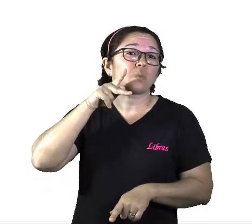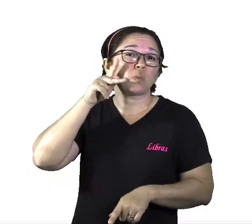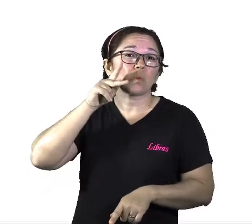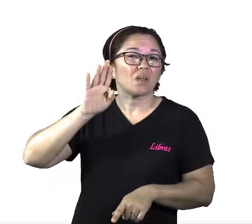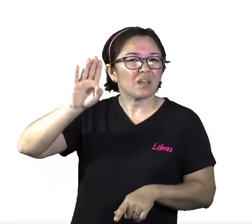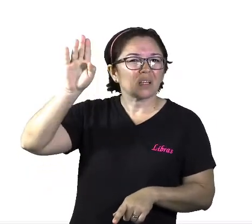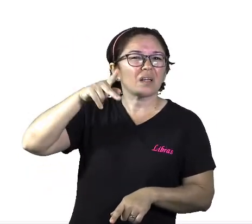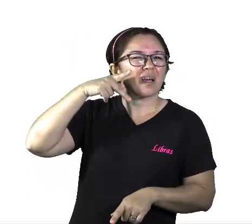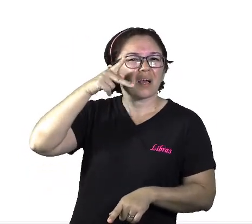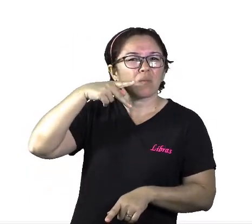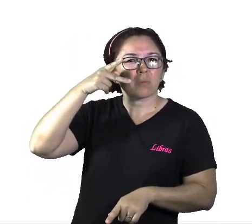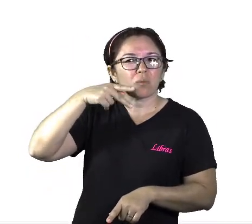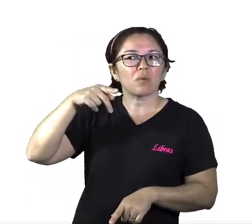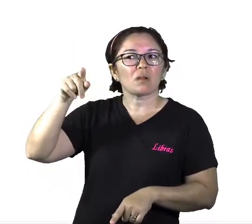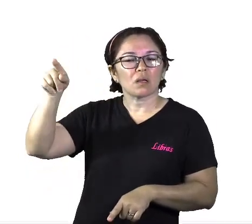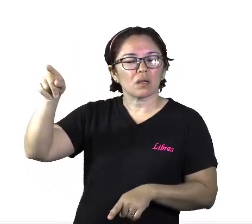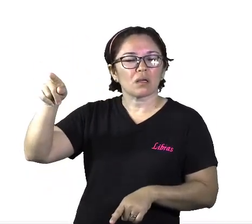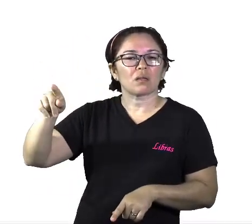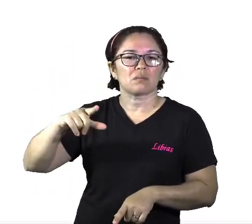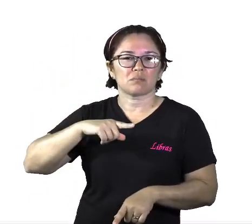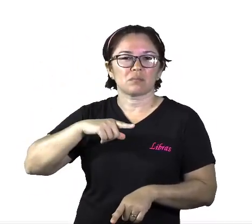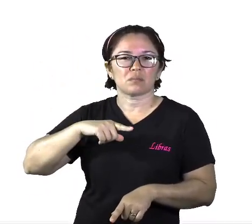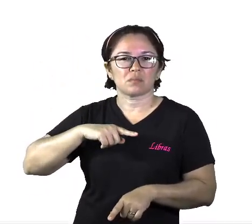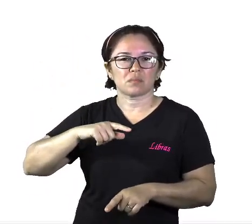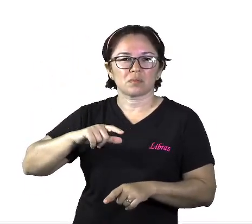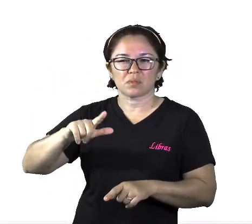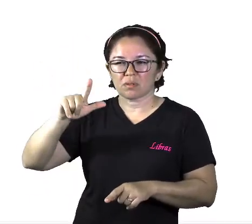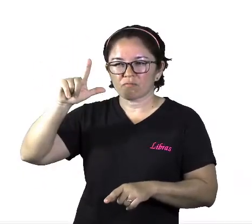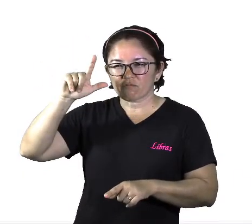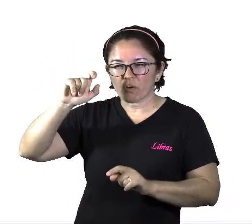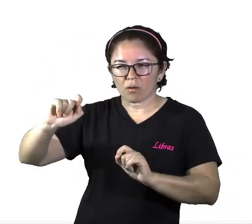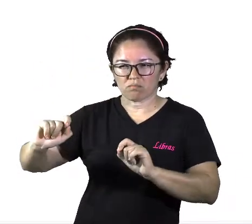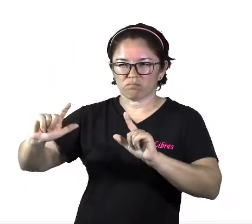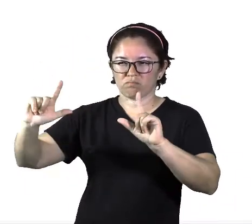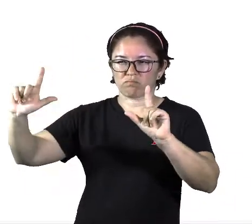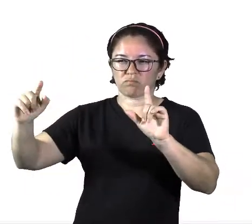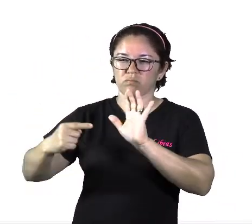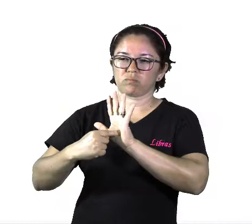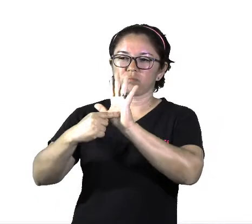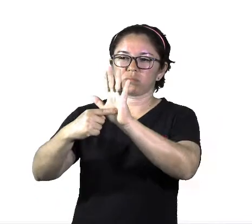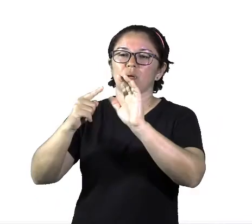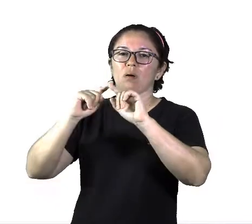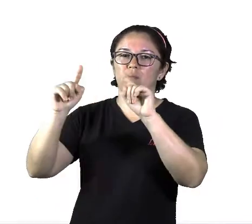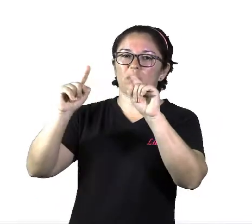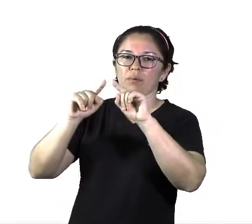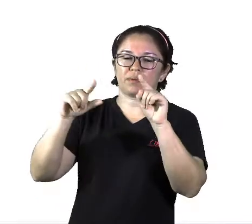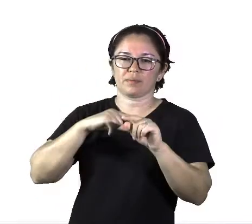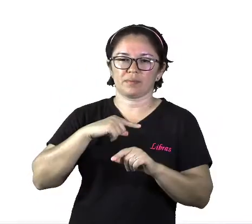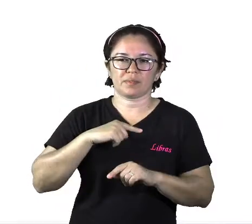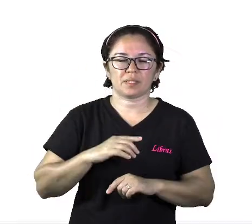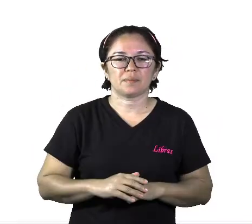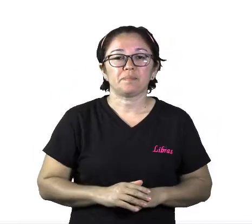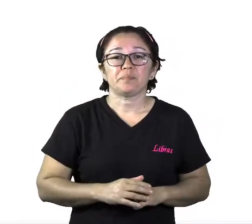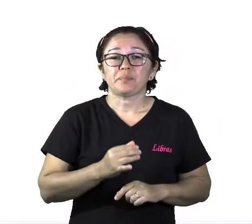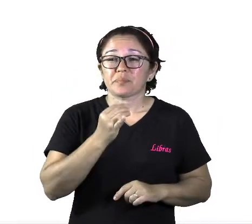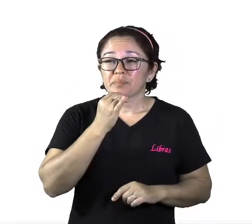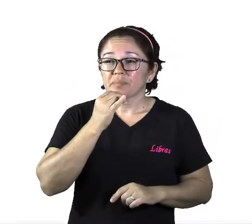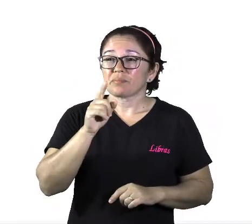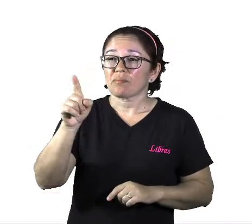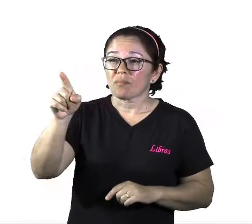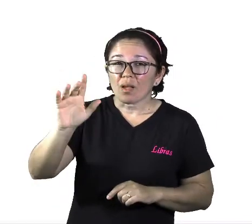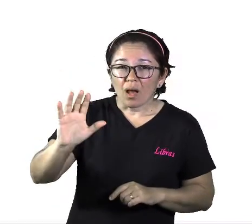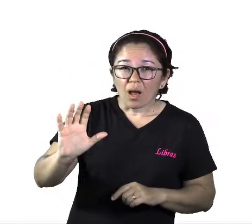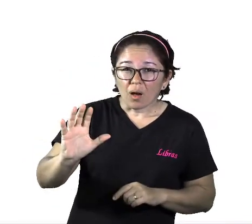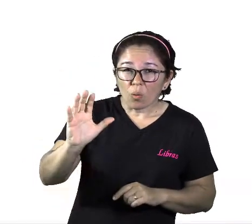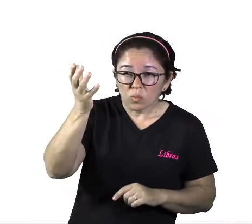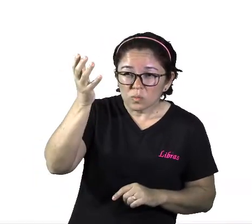bastante direta uma informação ou acontecimento através de imagens, fotos, como